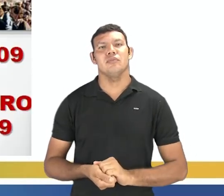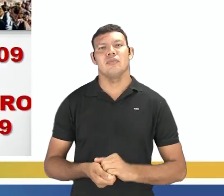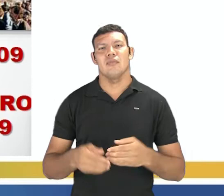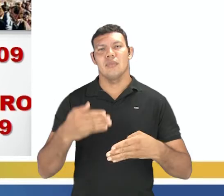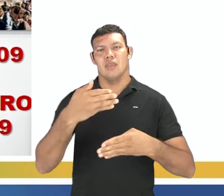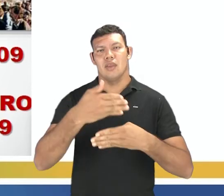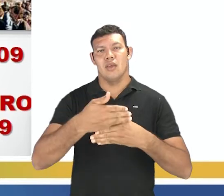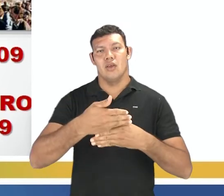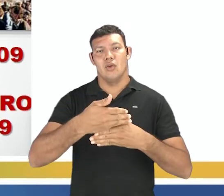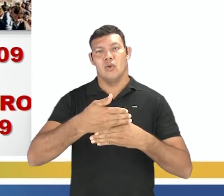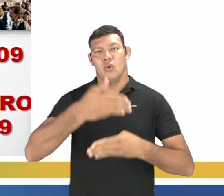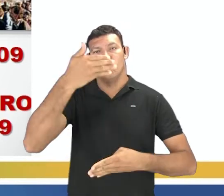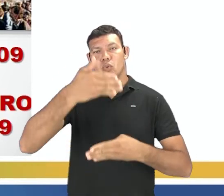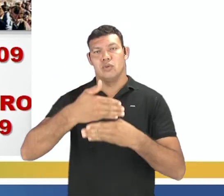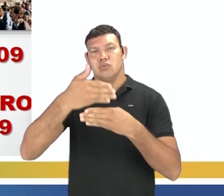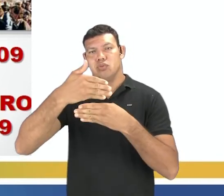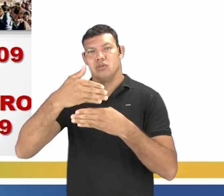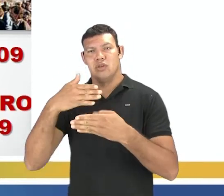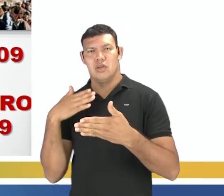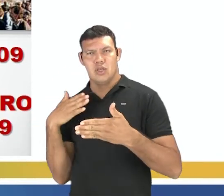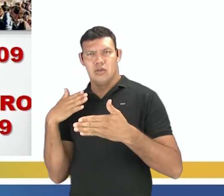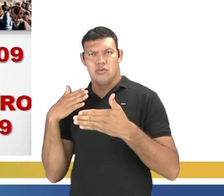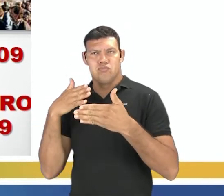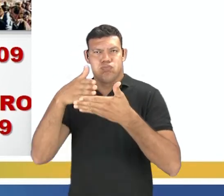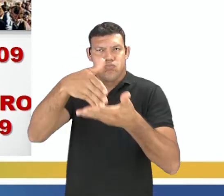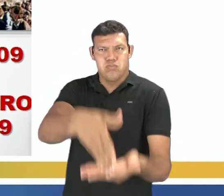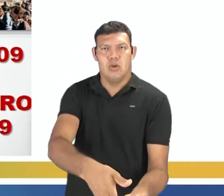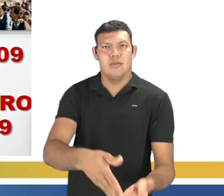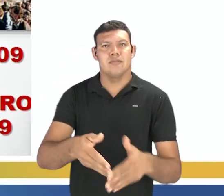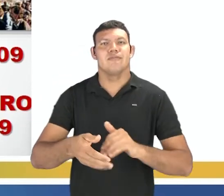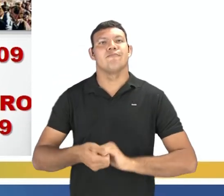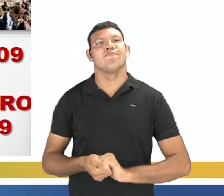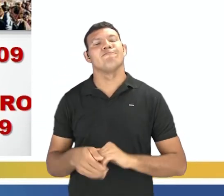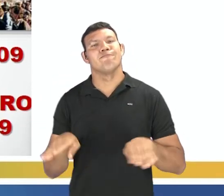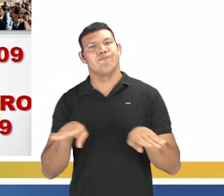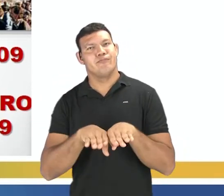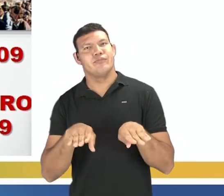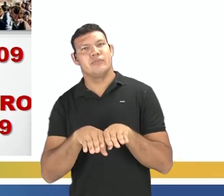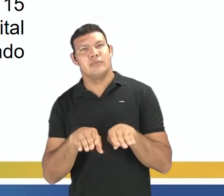Berlim em 89 vai impactar realmente a crise total da União Soviética em